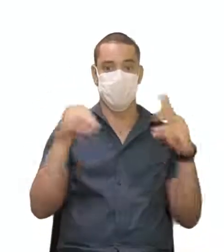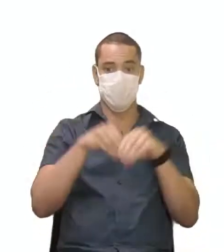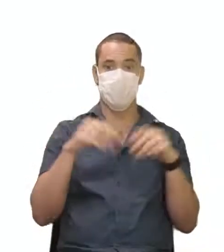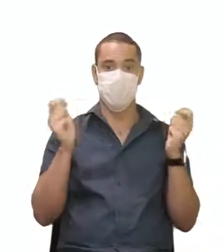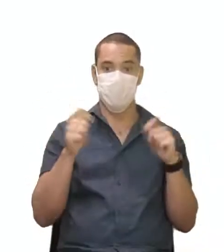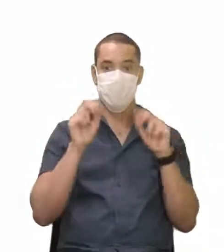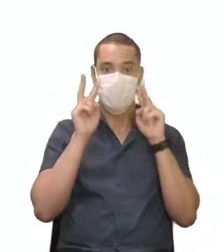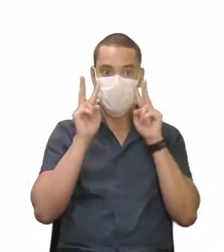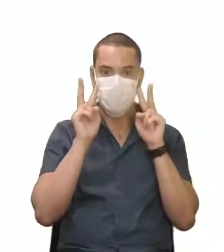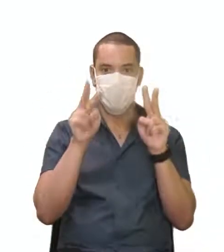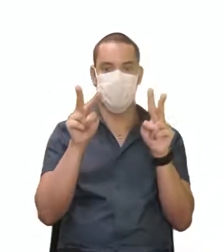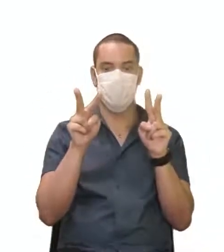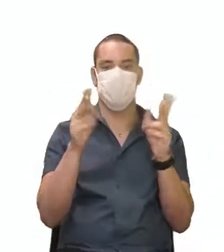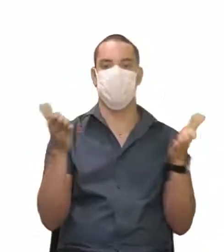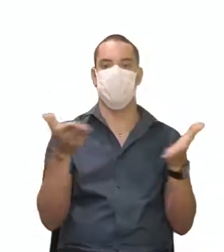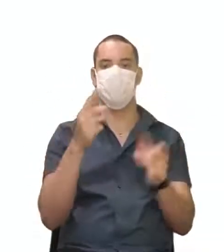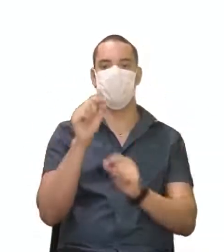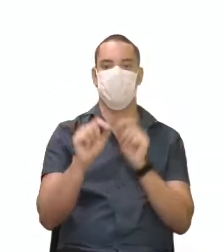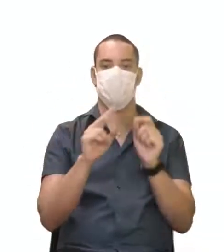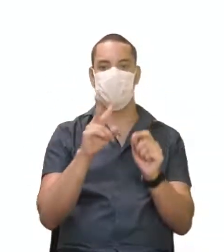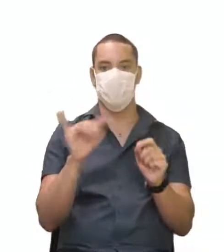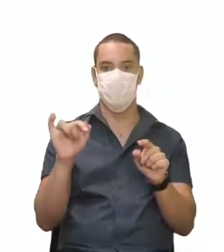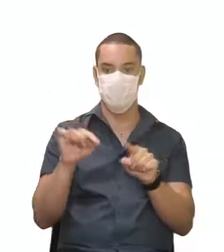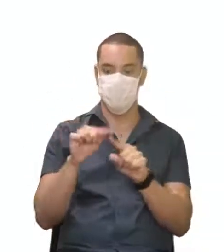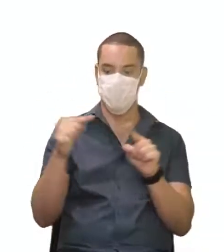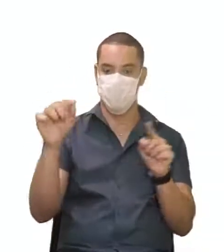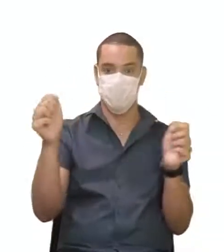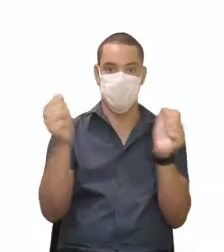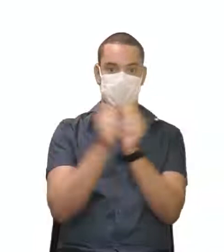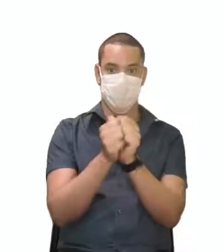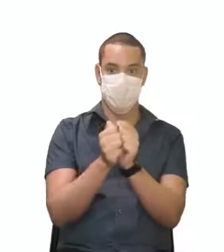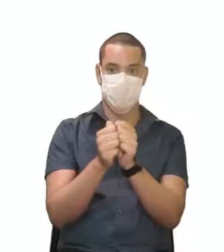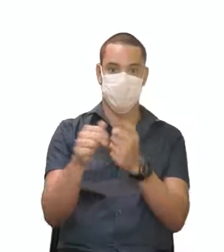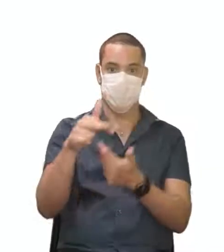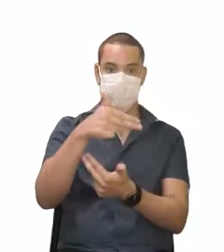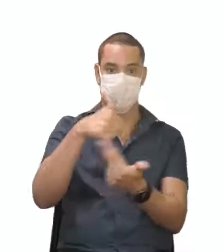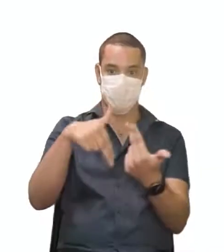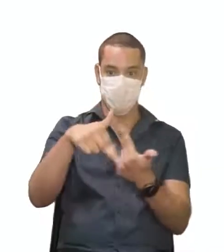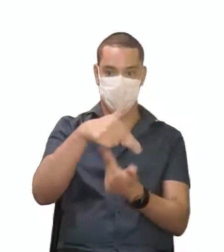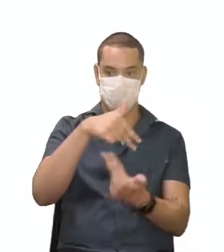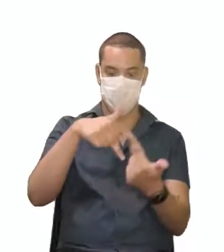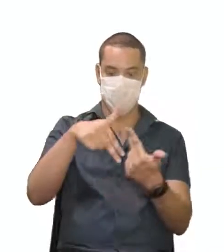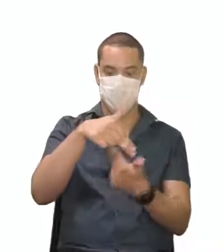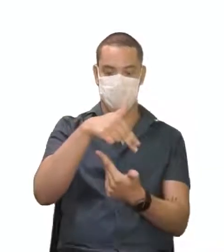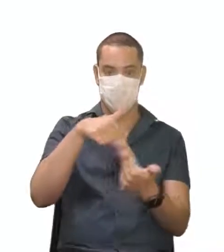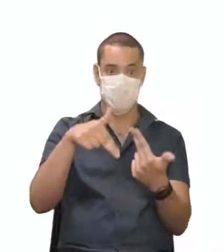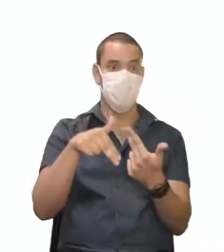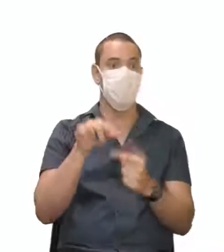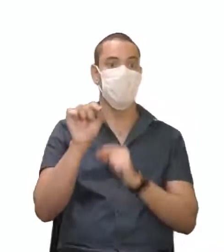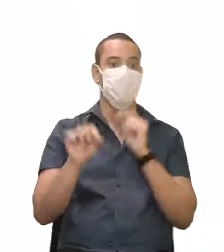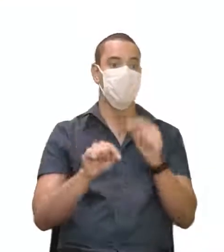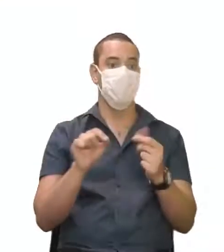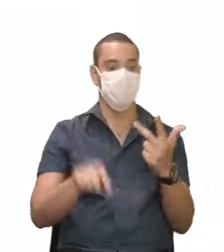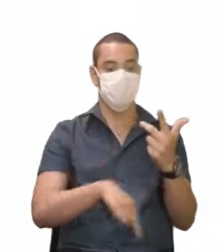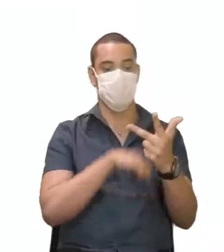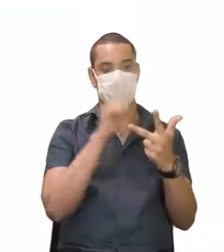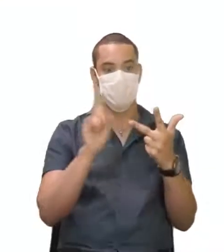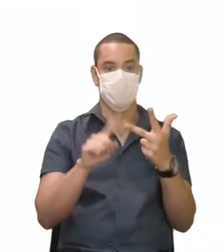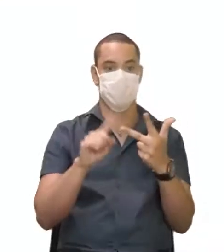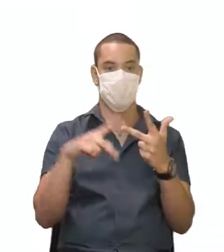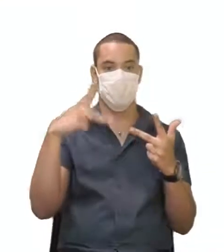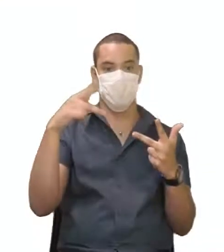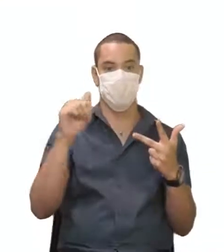visíveis, e agora os homólogos vão se parear. Entrar aí nas sinapses, tá bom? Olha a próxima fase,